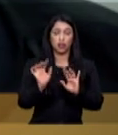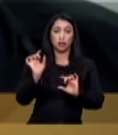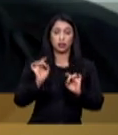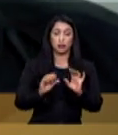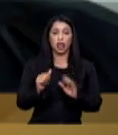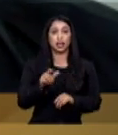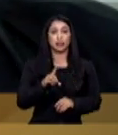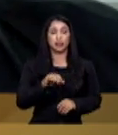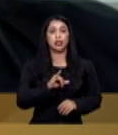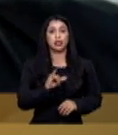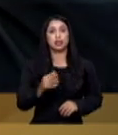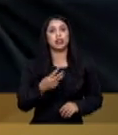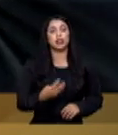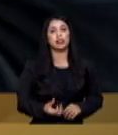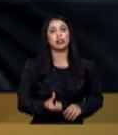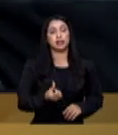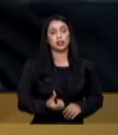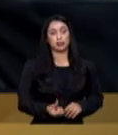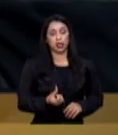Menciona a DI 3662,